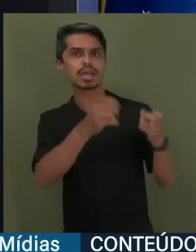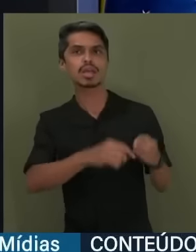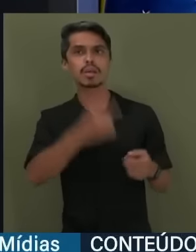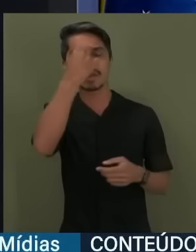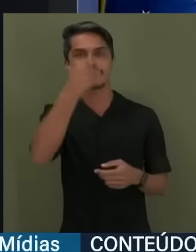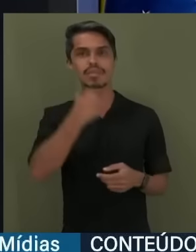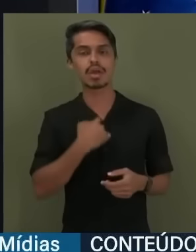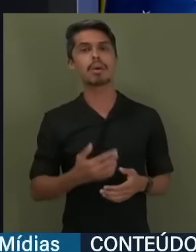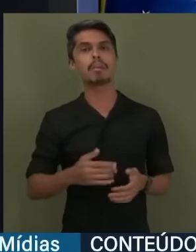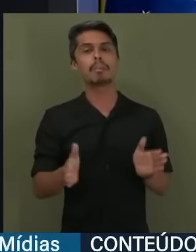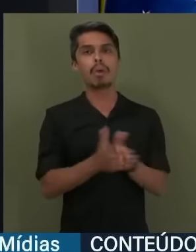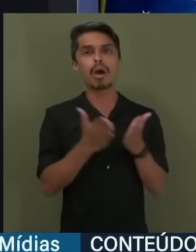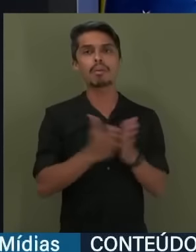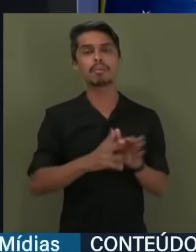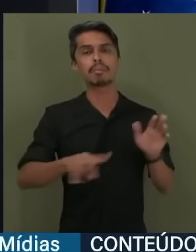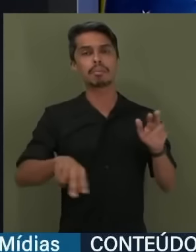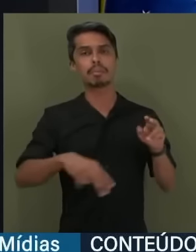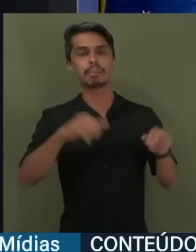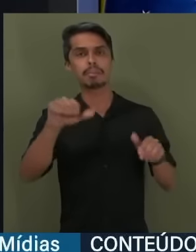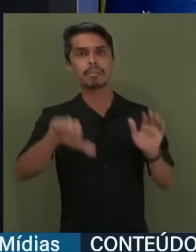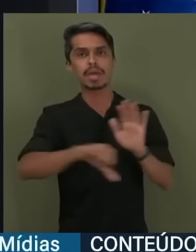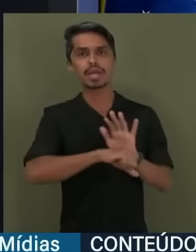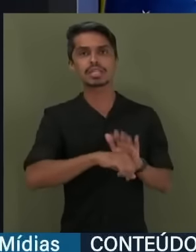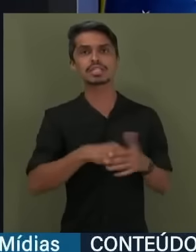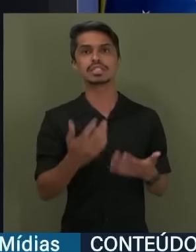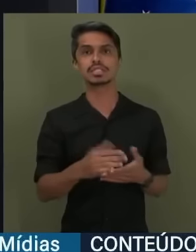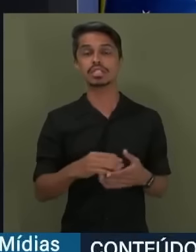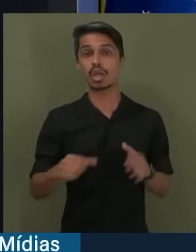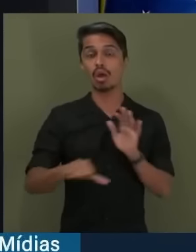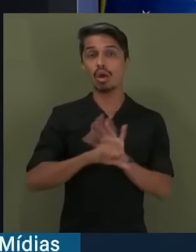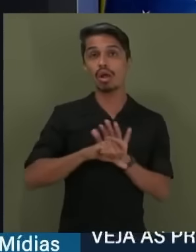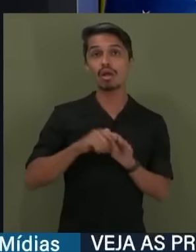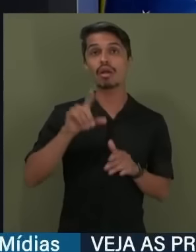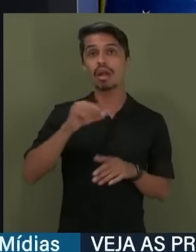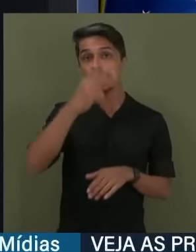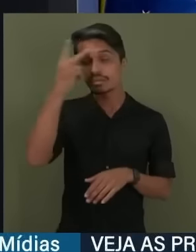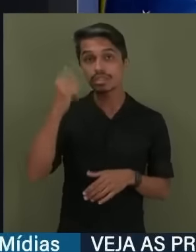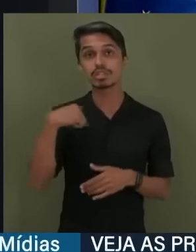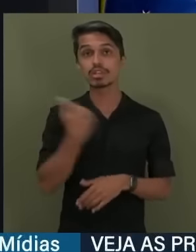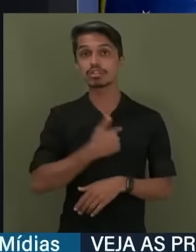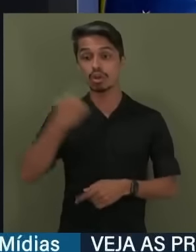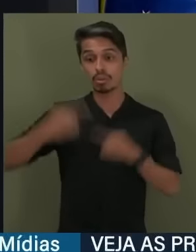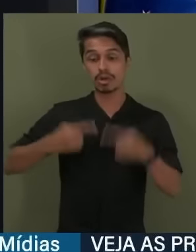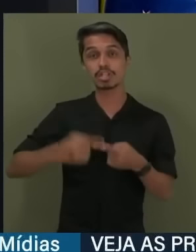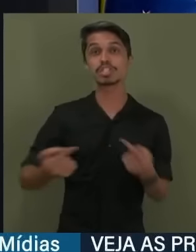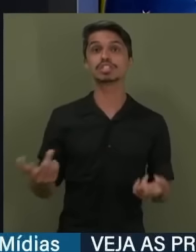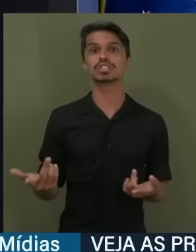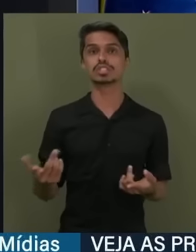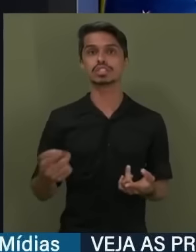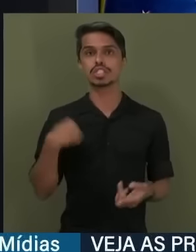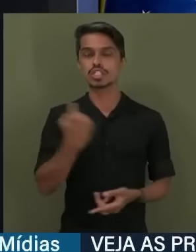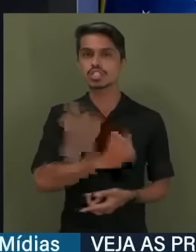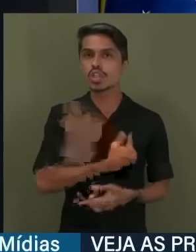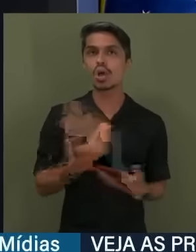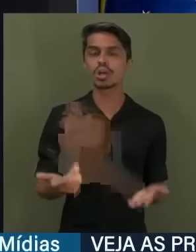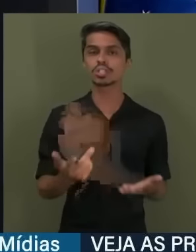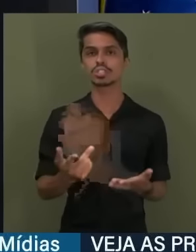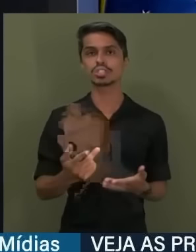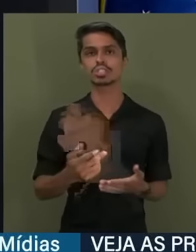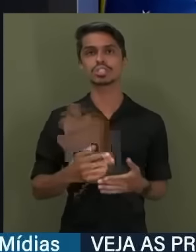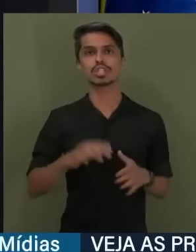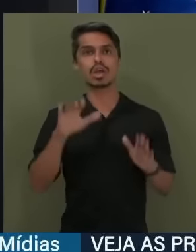e semi-alfabetizados. Quando os crimes de maior prejuízo, quem pratica somos nós, políticos. É o político quando desvia